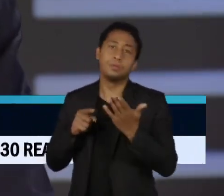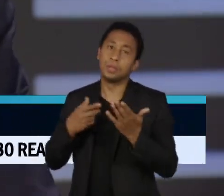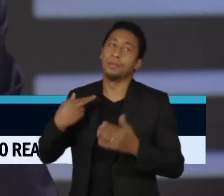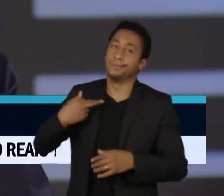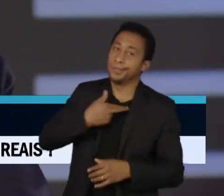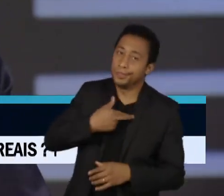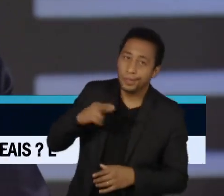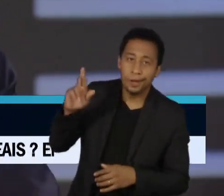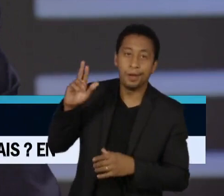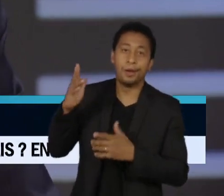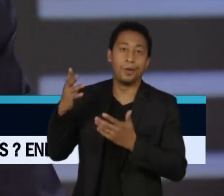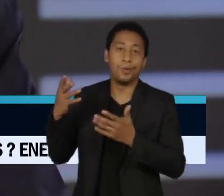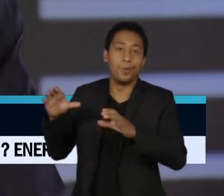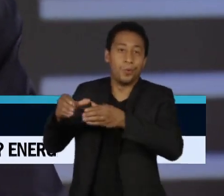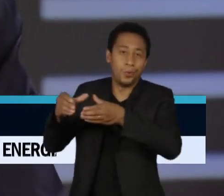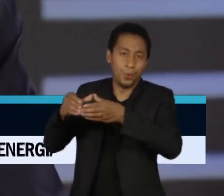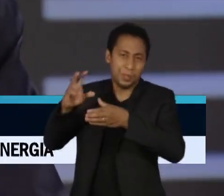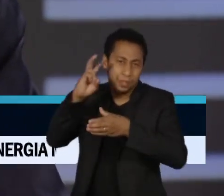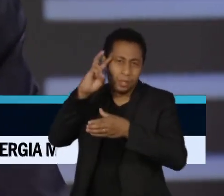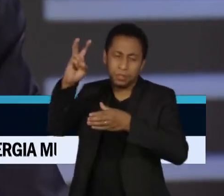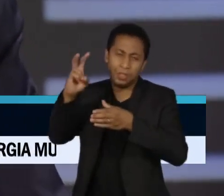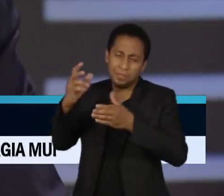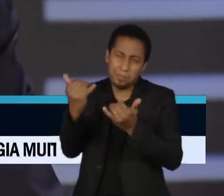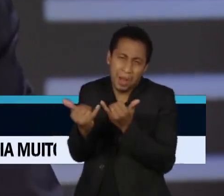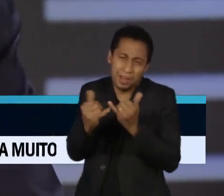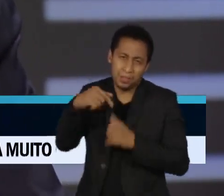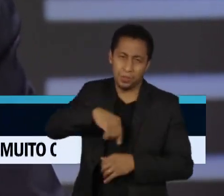tal. Com a Rússia, em parte, nós tínhamos pela